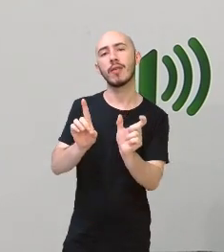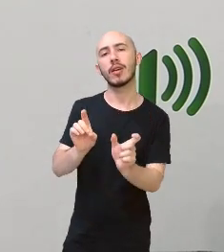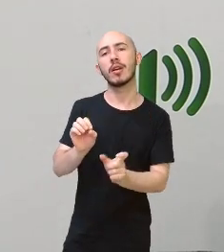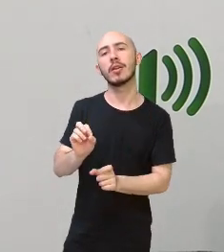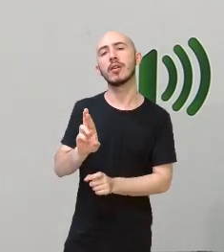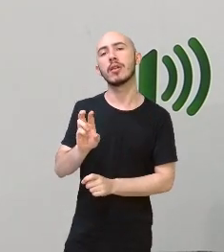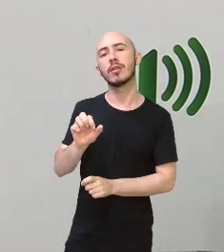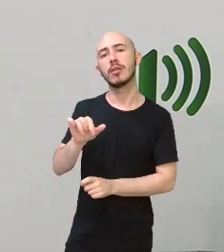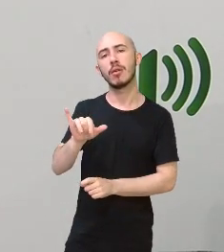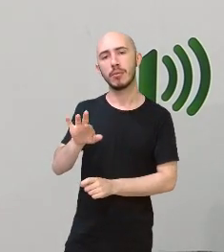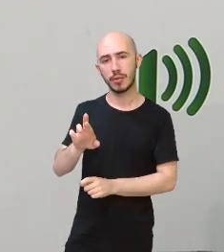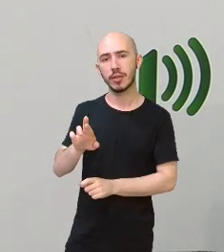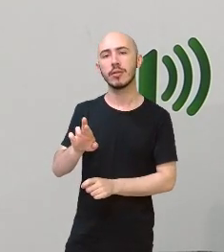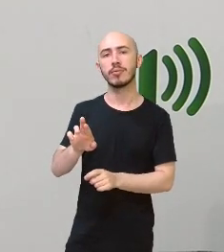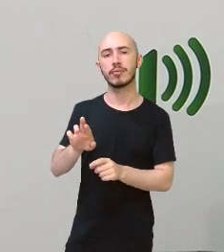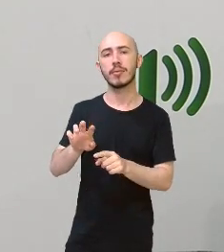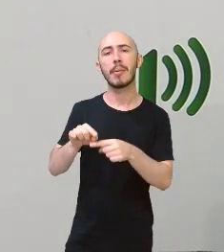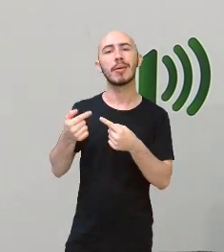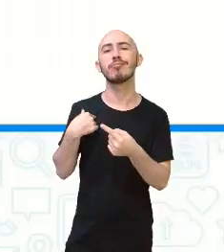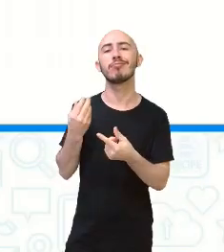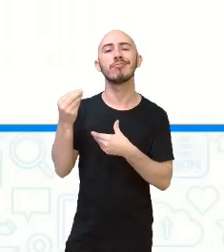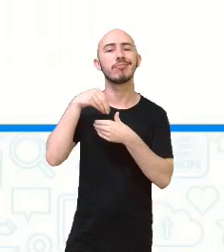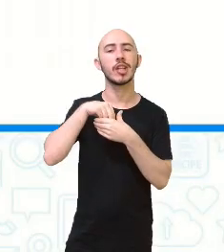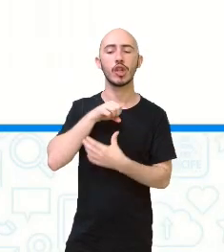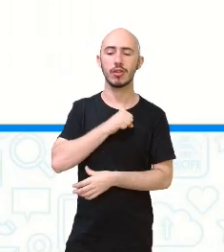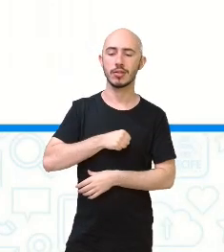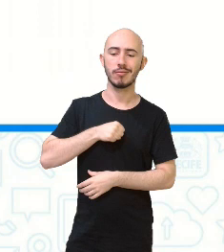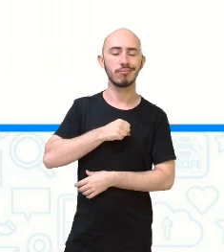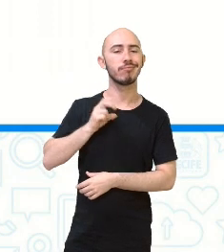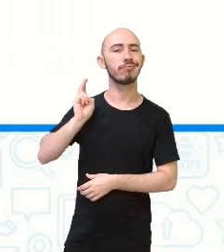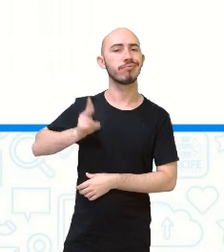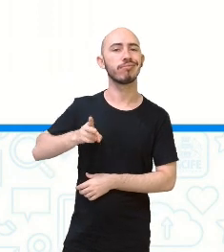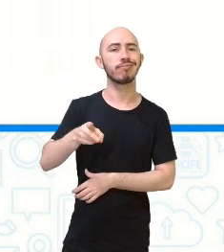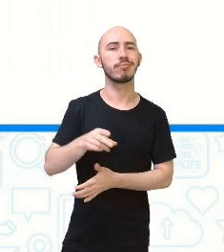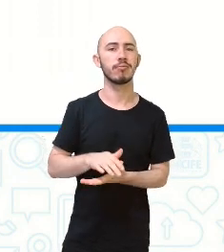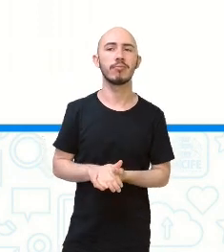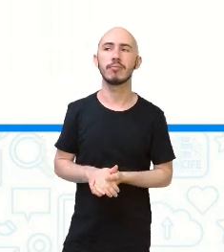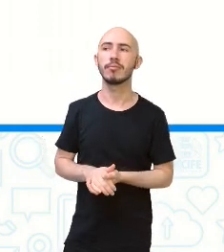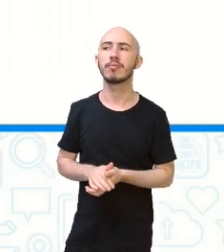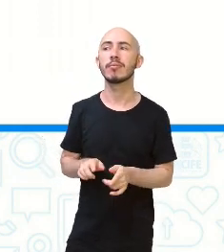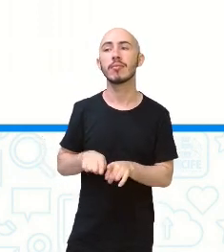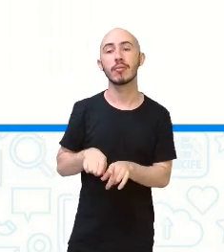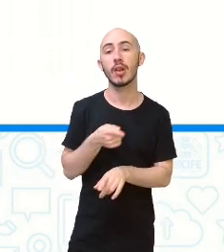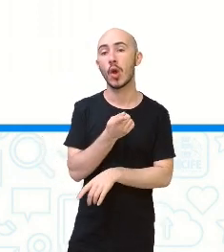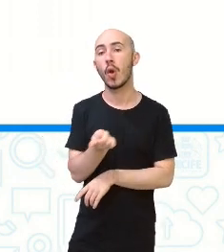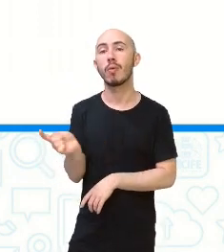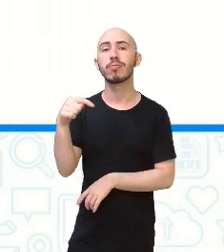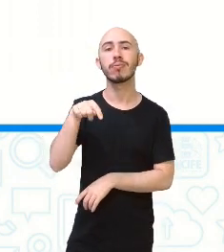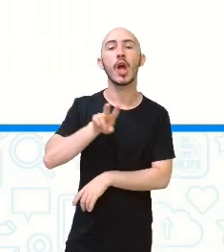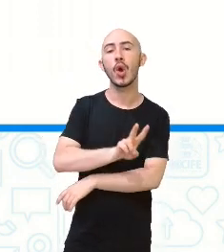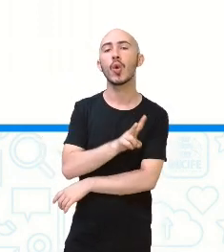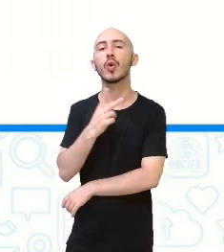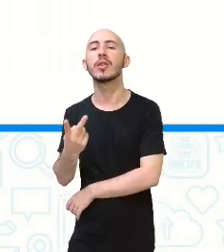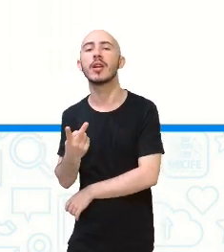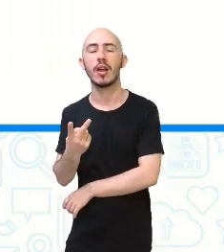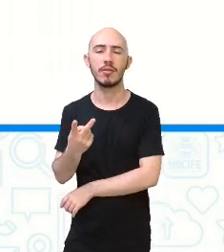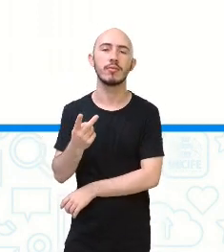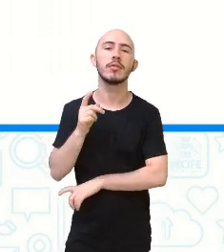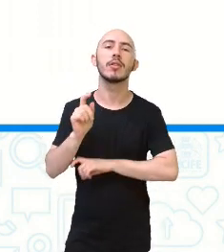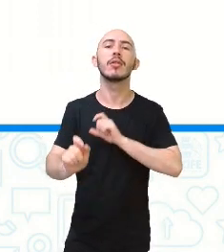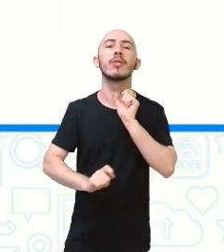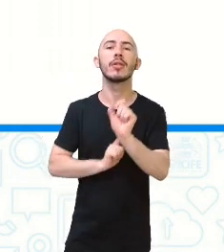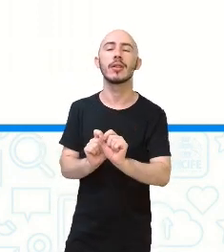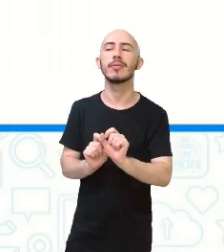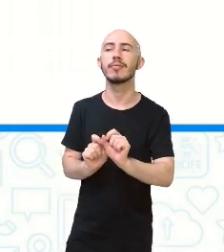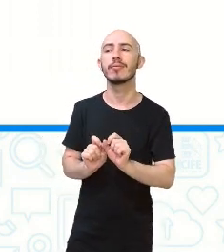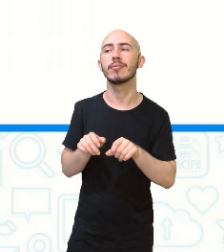dormir significando isso. O contrário, olha a setinha voltando aí novamente, o contrário desse, de não se